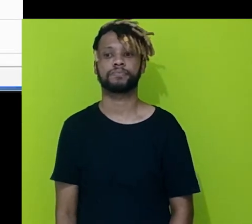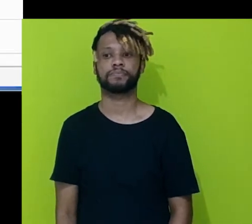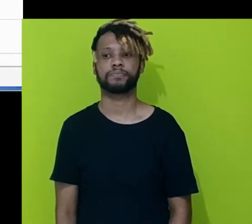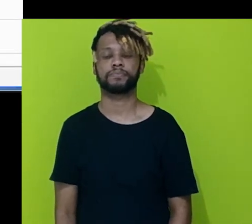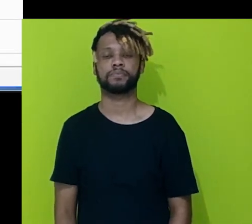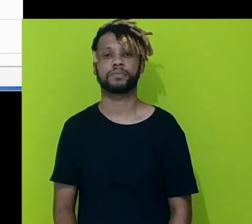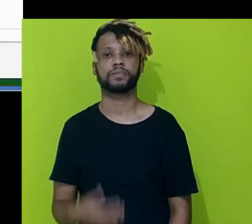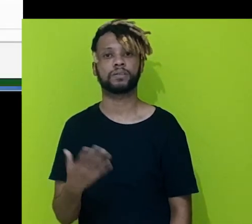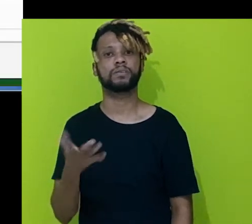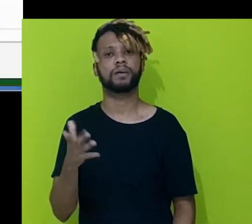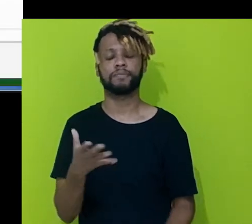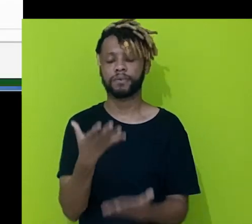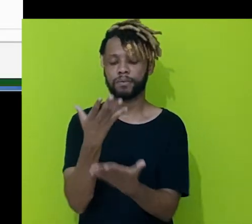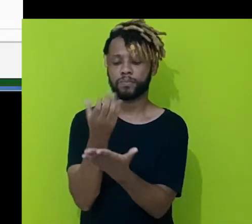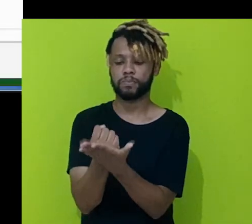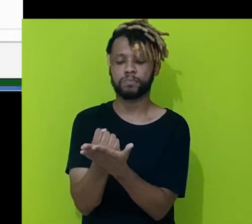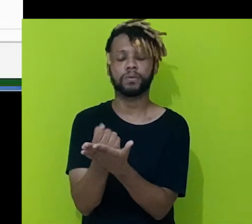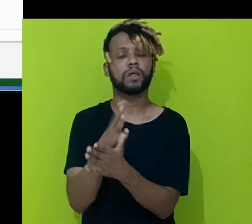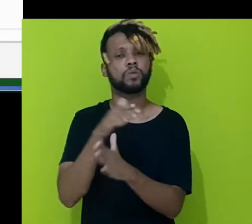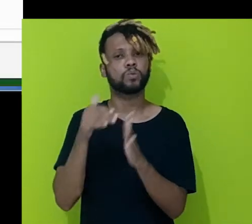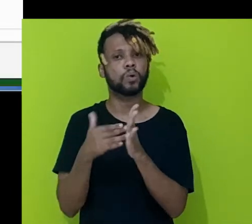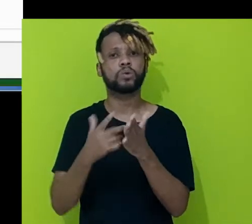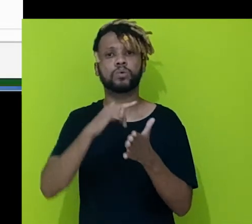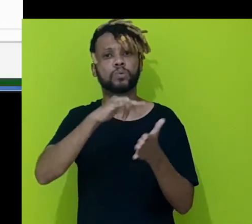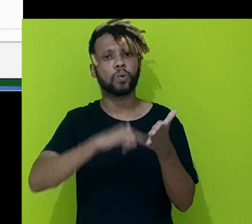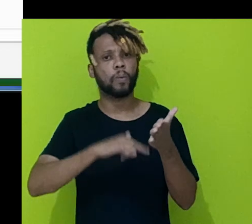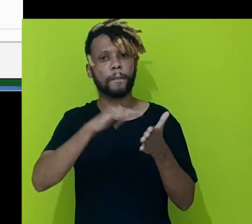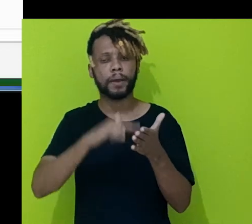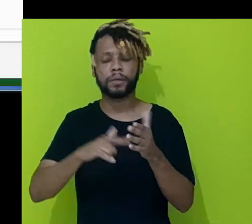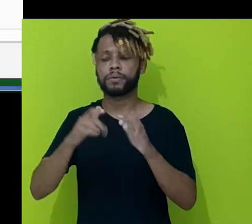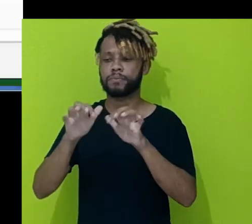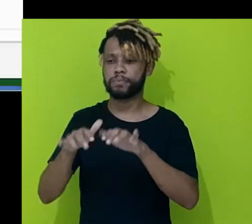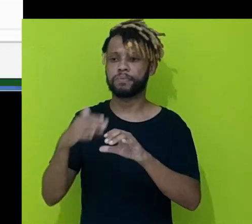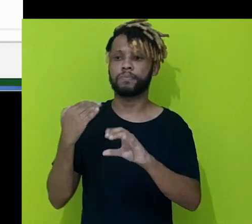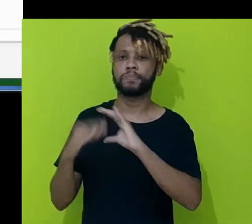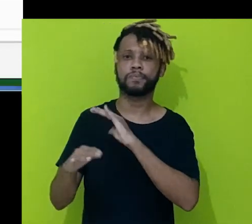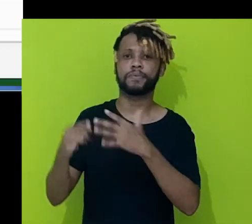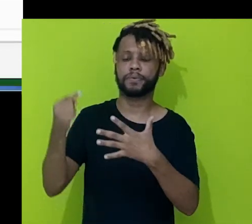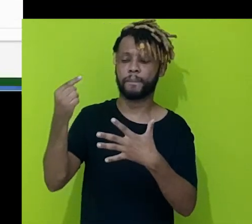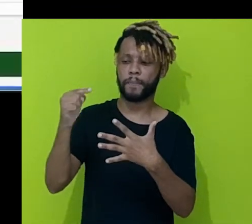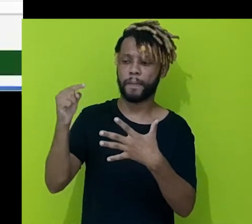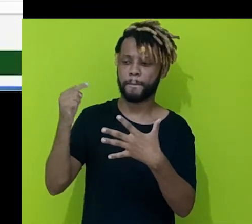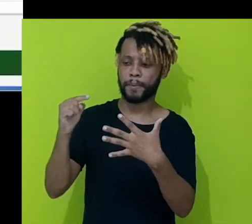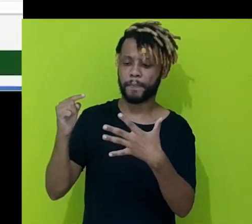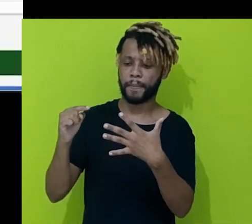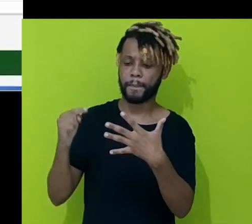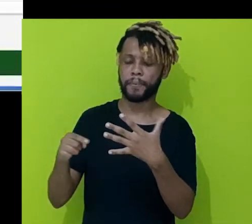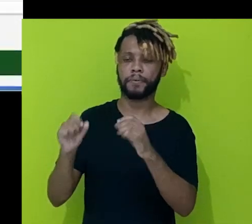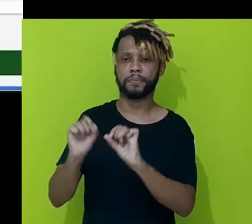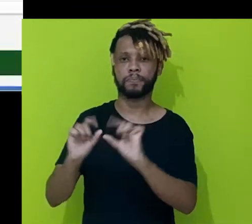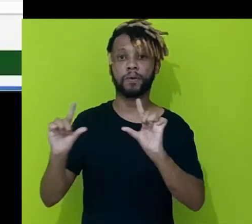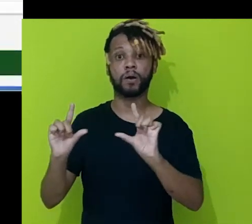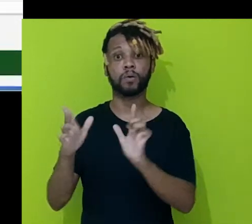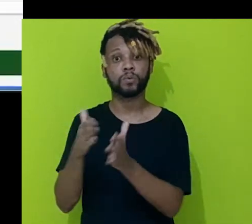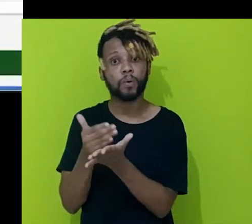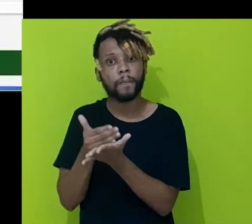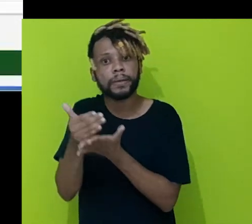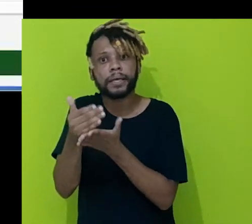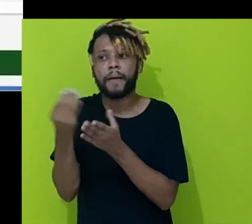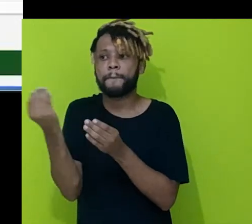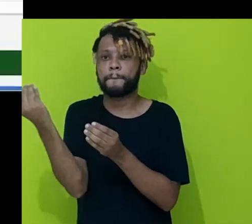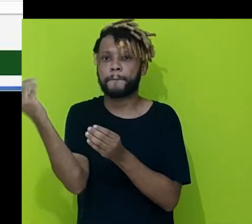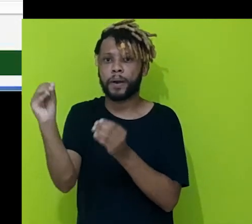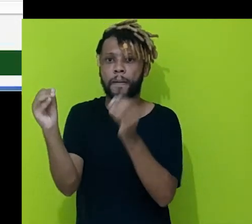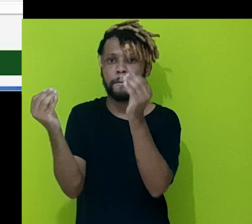Então aqui fica cadastrado todos os anexos que nós enviamos, vai ficando listado aqui. Quando eu começar a